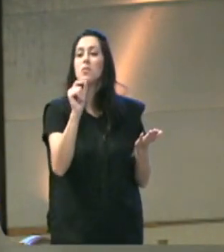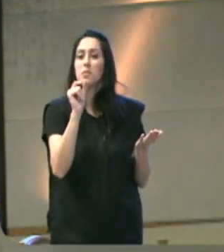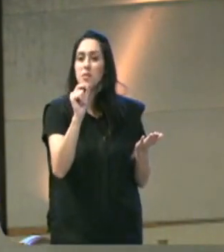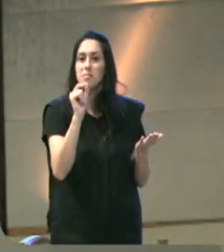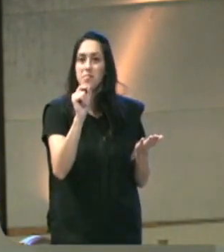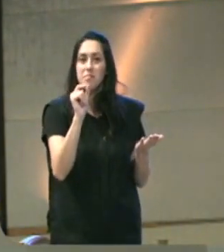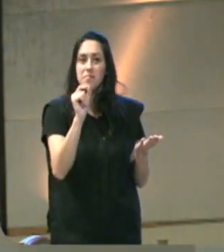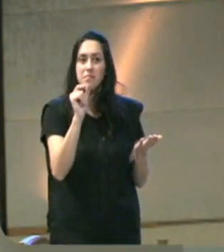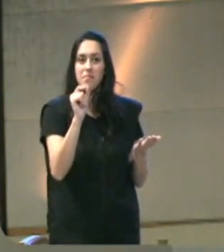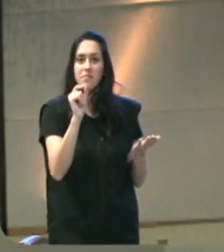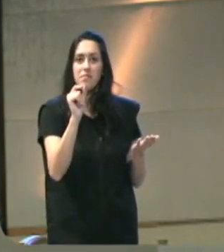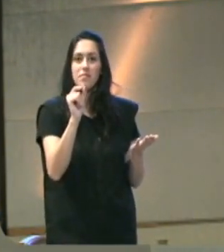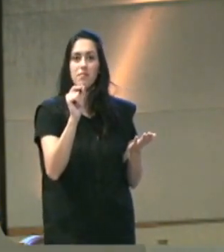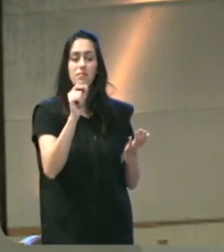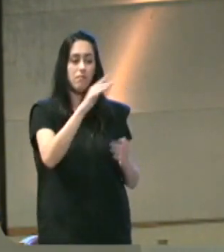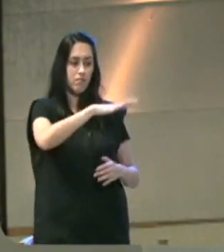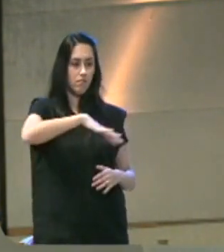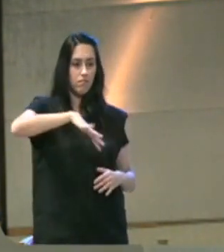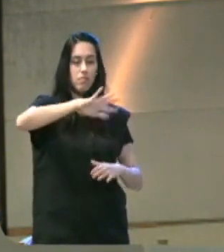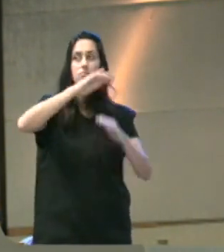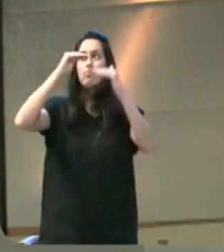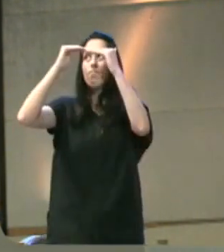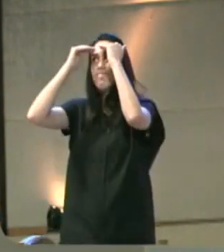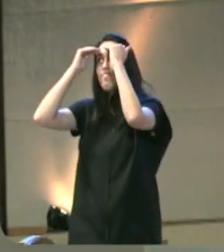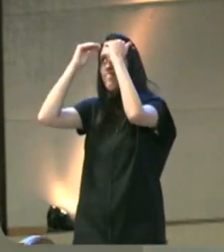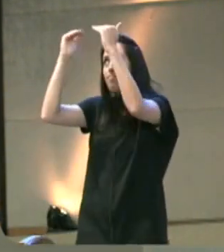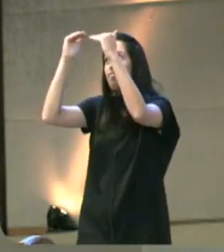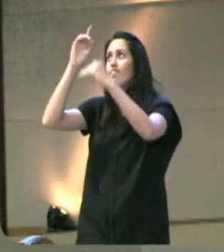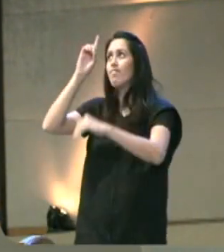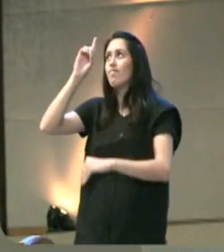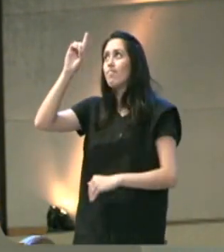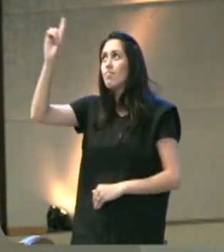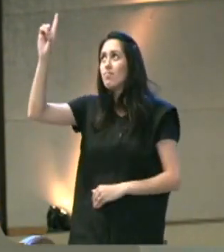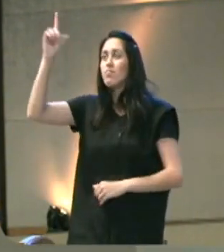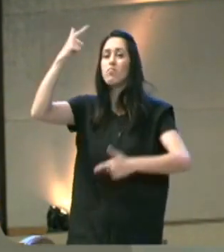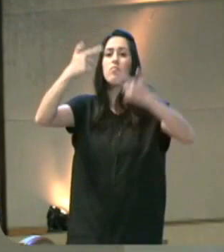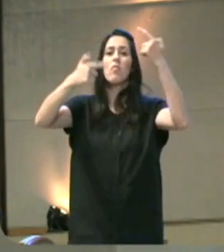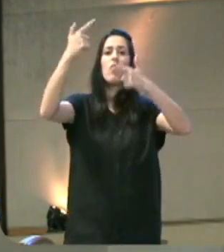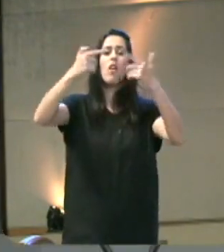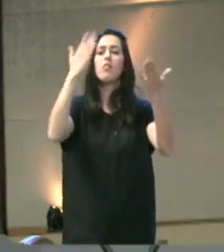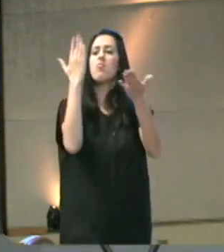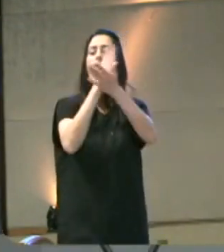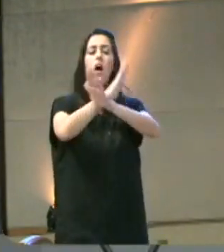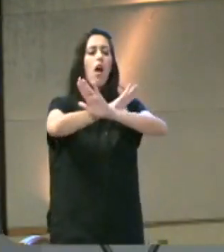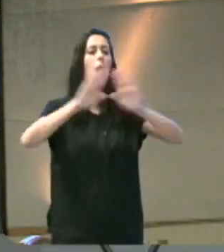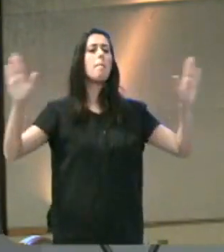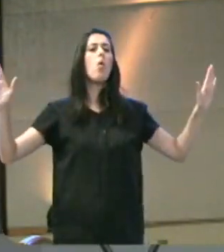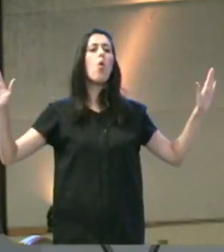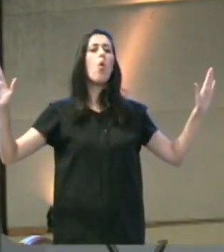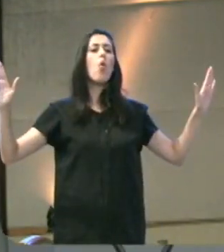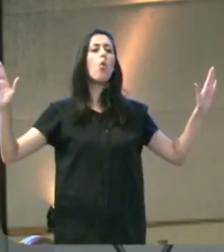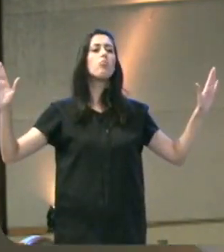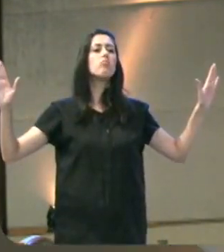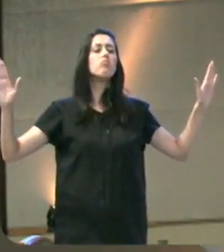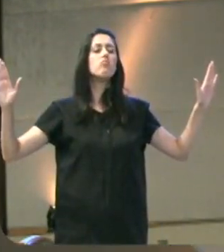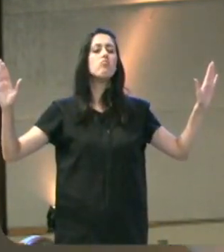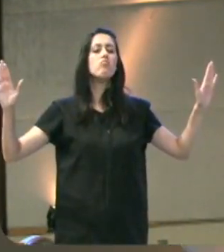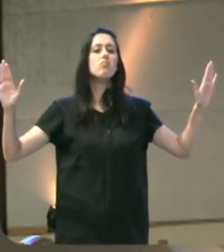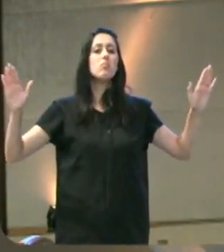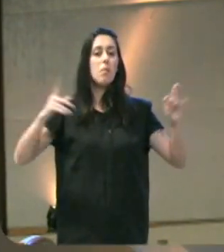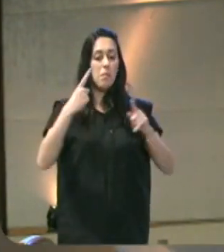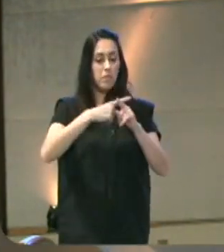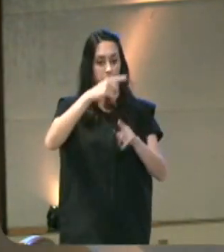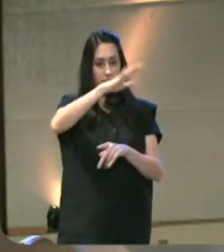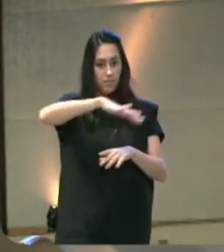ele seguiu o jeito de Deus, a guerra acabou. Porque aqueles homens